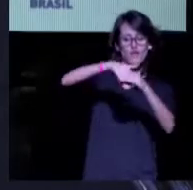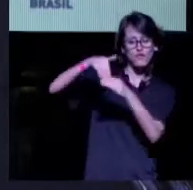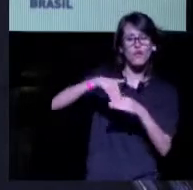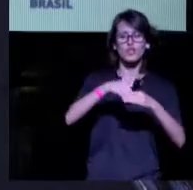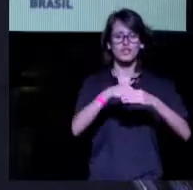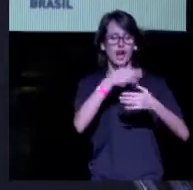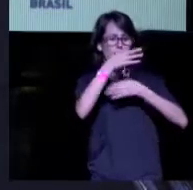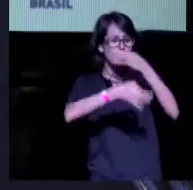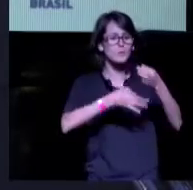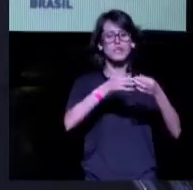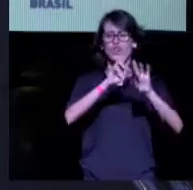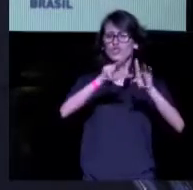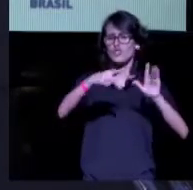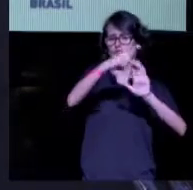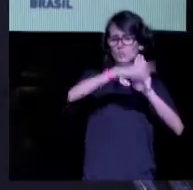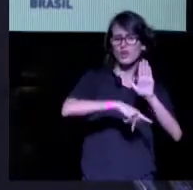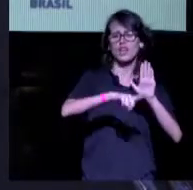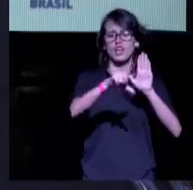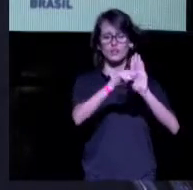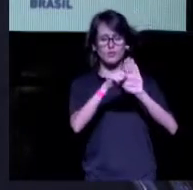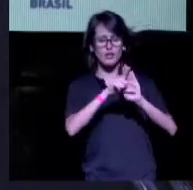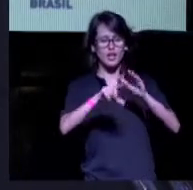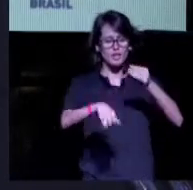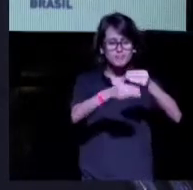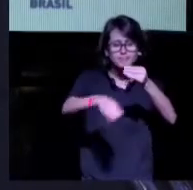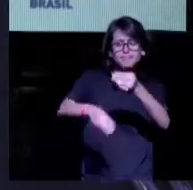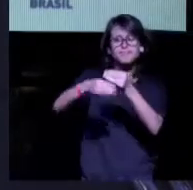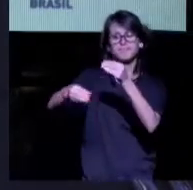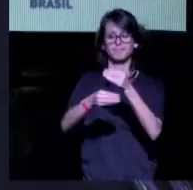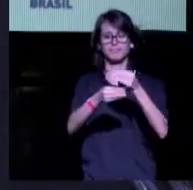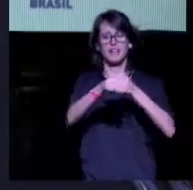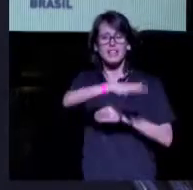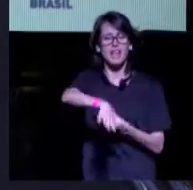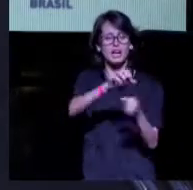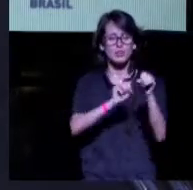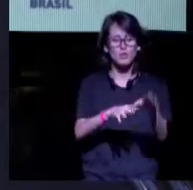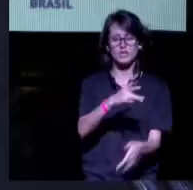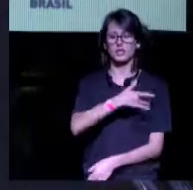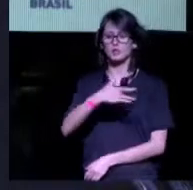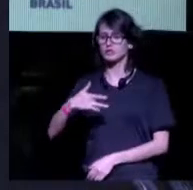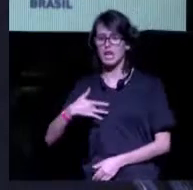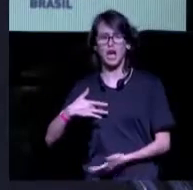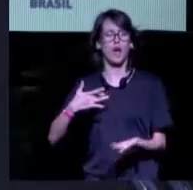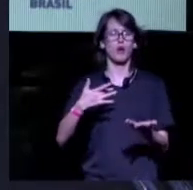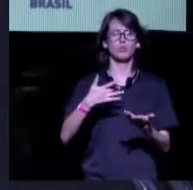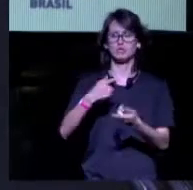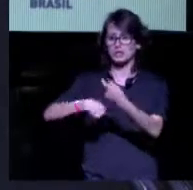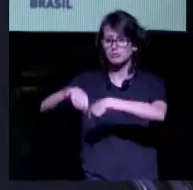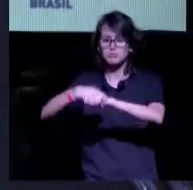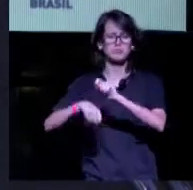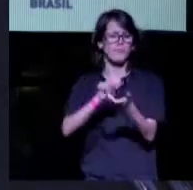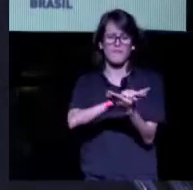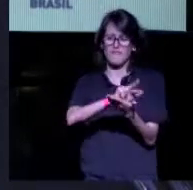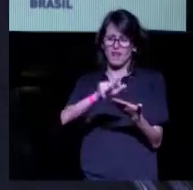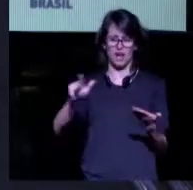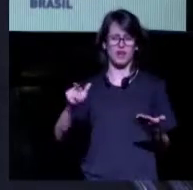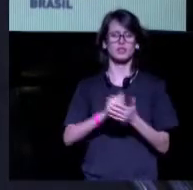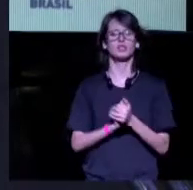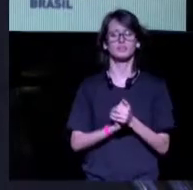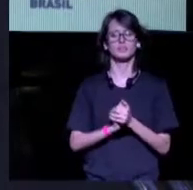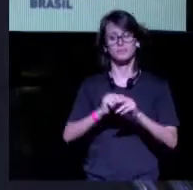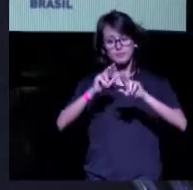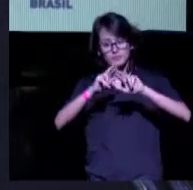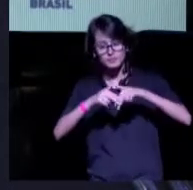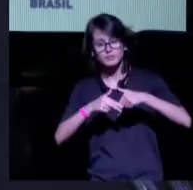diferentes projetos de leis e regulações do governo nas áreas de educação saúde e economia etc e aí com isso